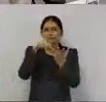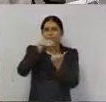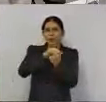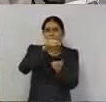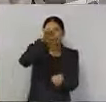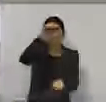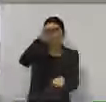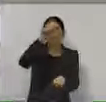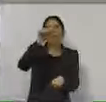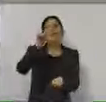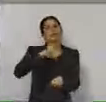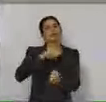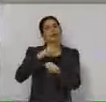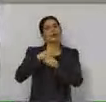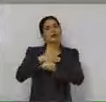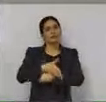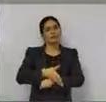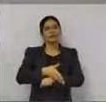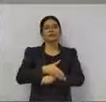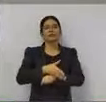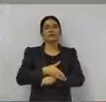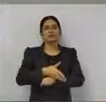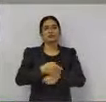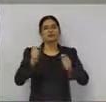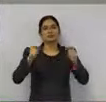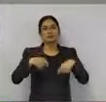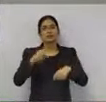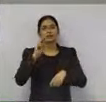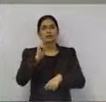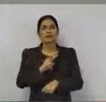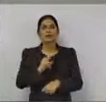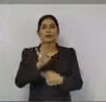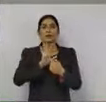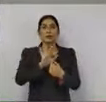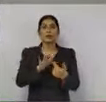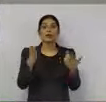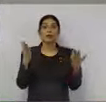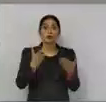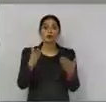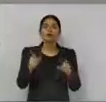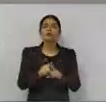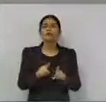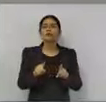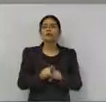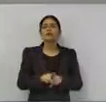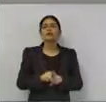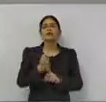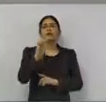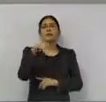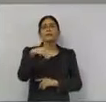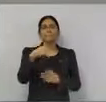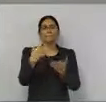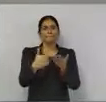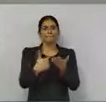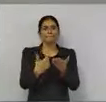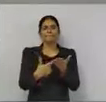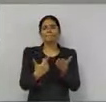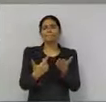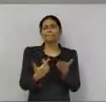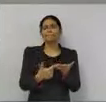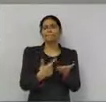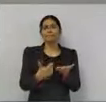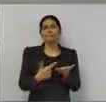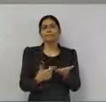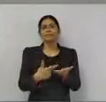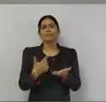apresentação que nós fizemos hoje e também ao manual de gestão ambiental e social, plano de gestão